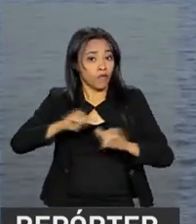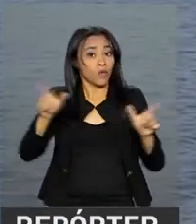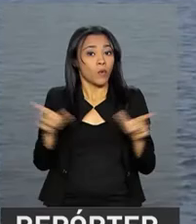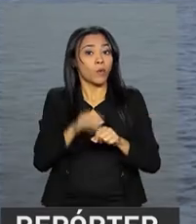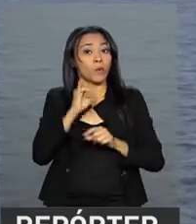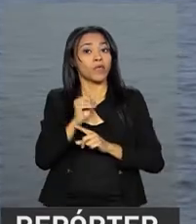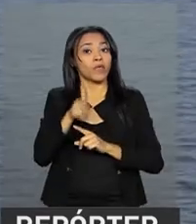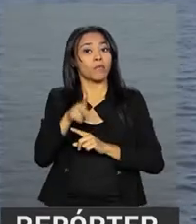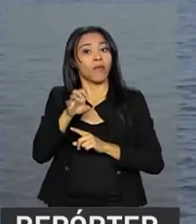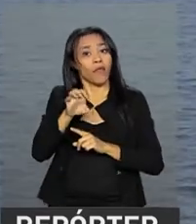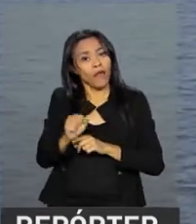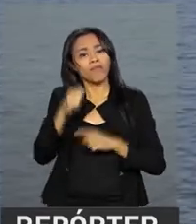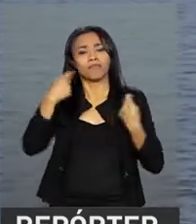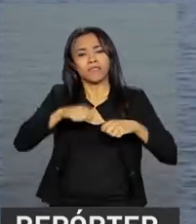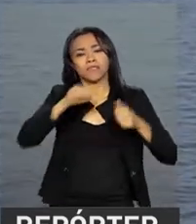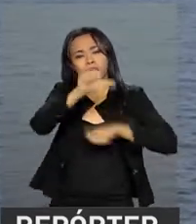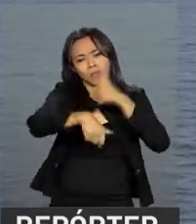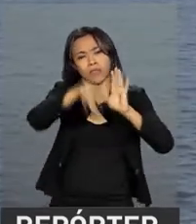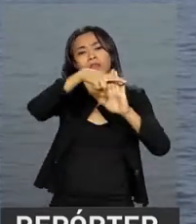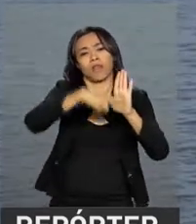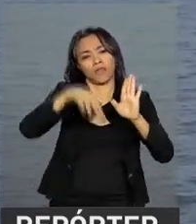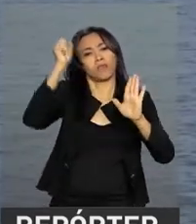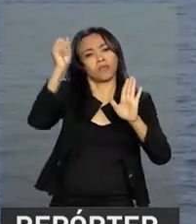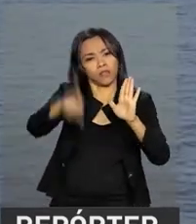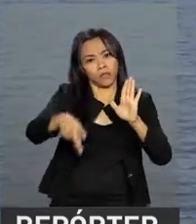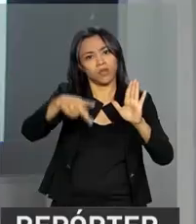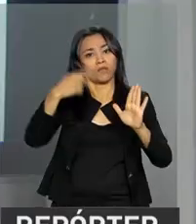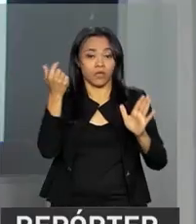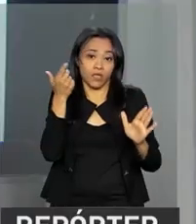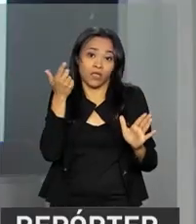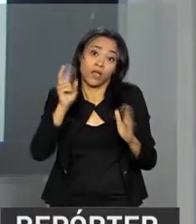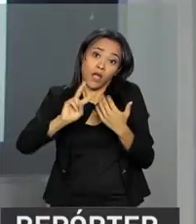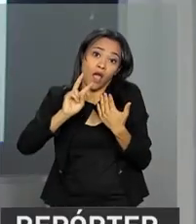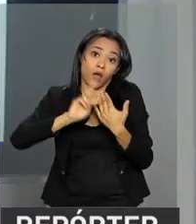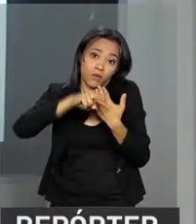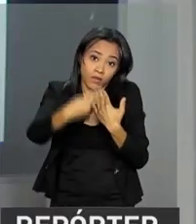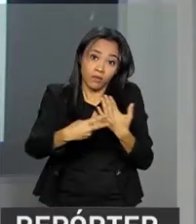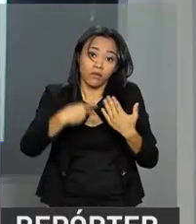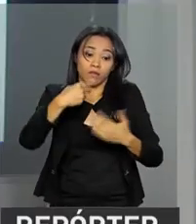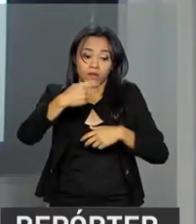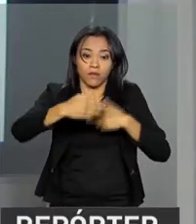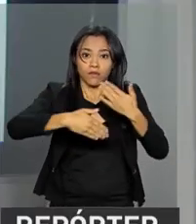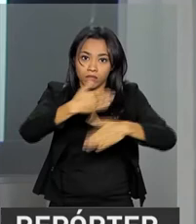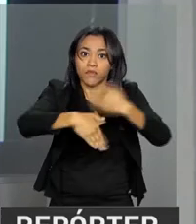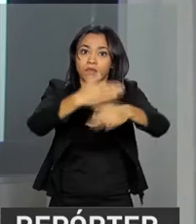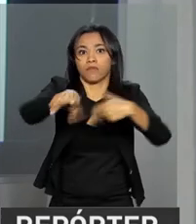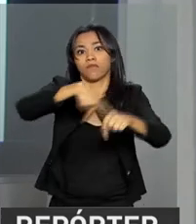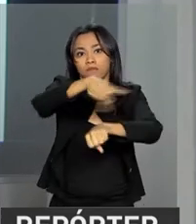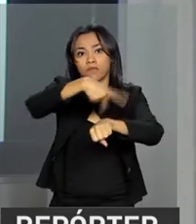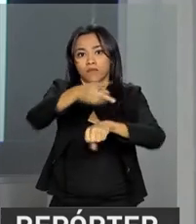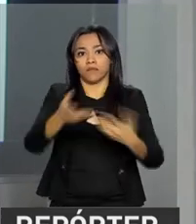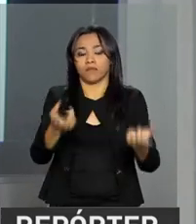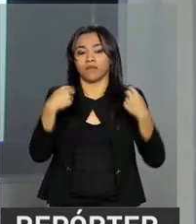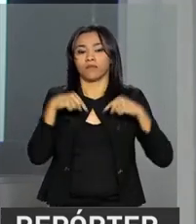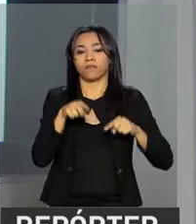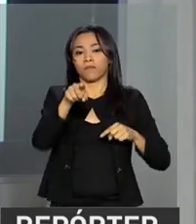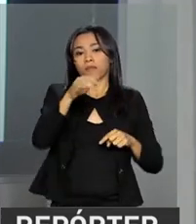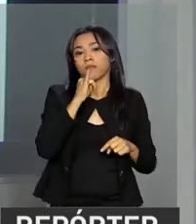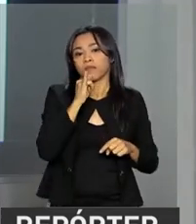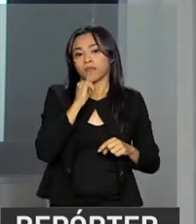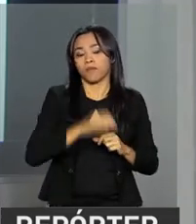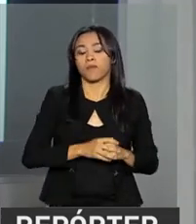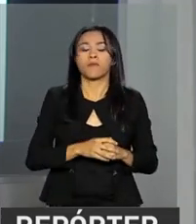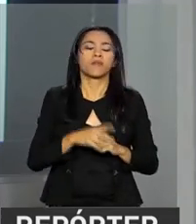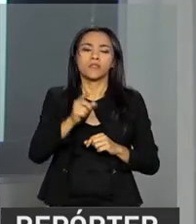é fundamental para que o país continue a crescer é fundamental que seja que sejam aprovadas por exemplo a medida